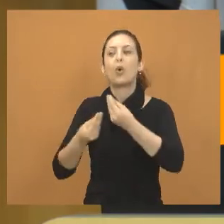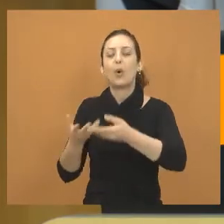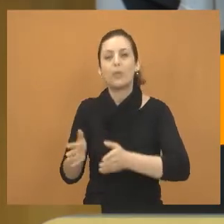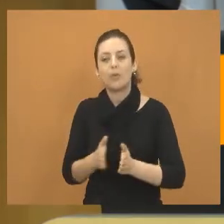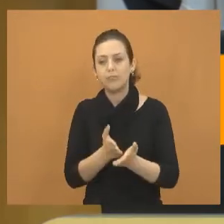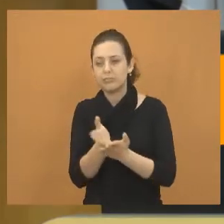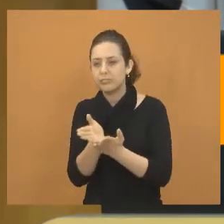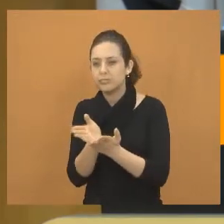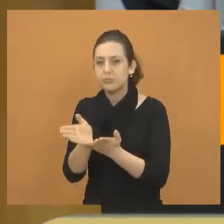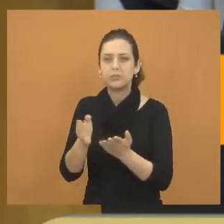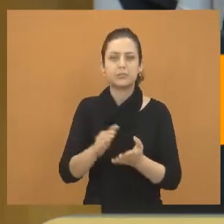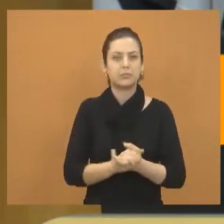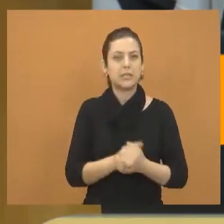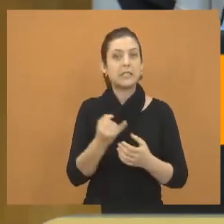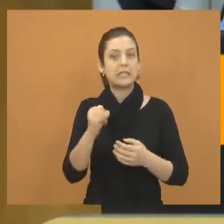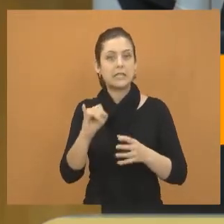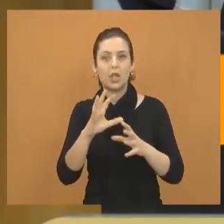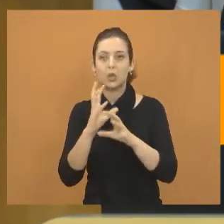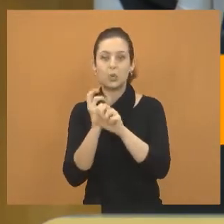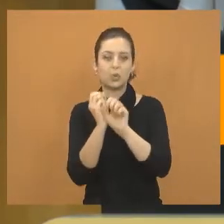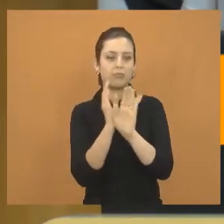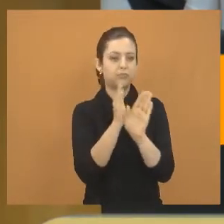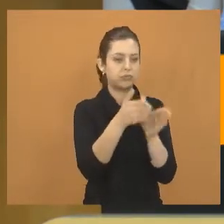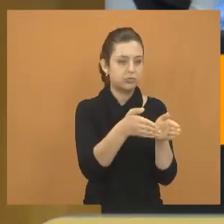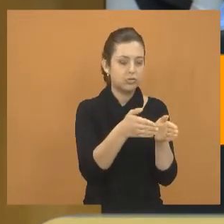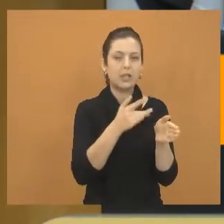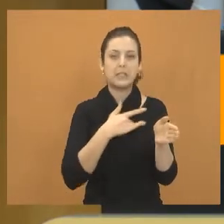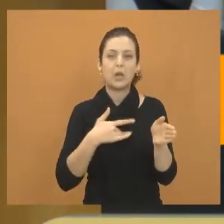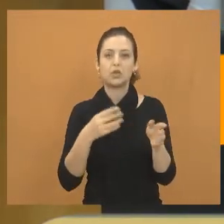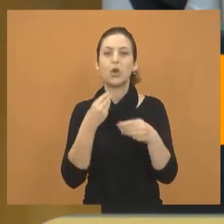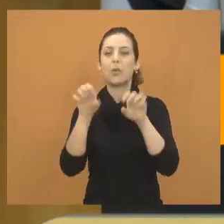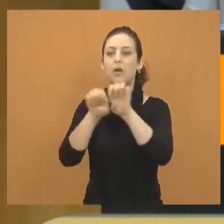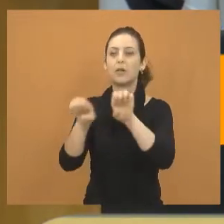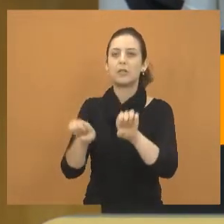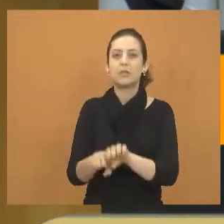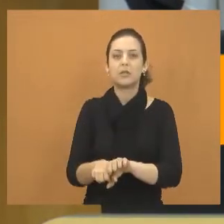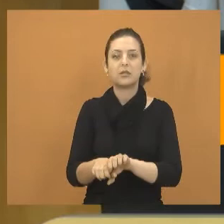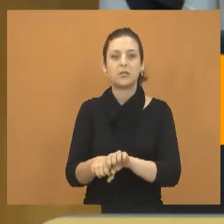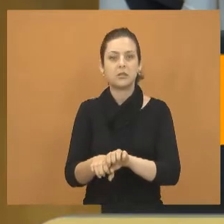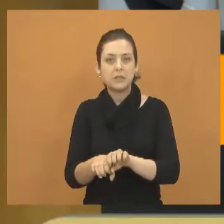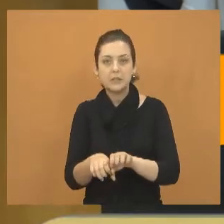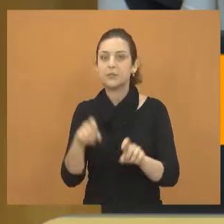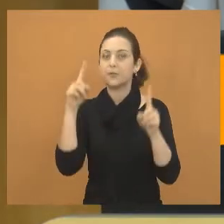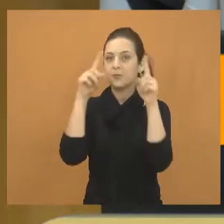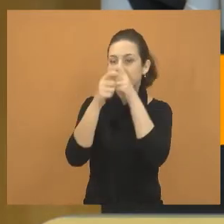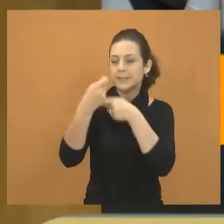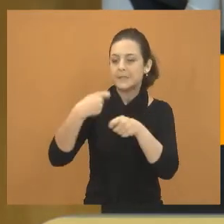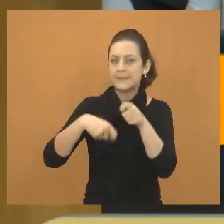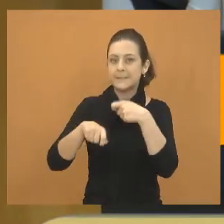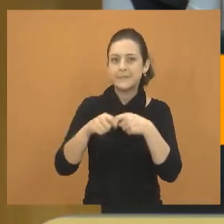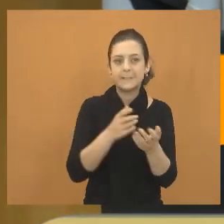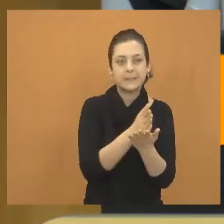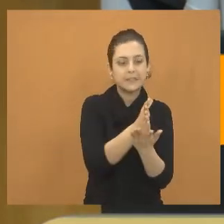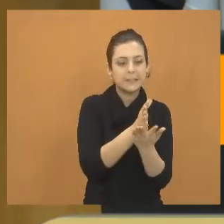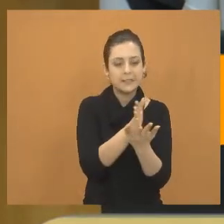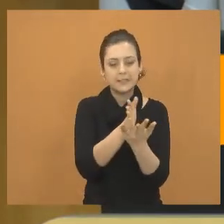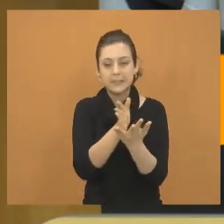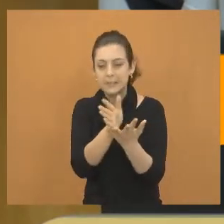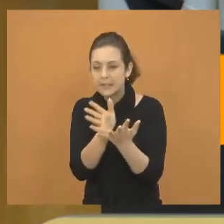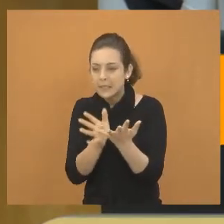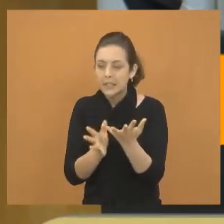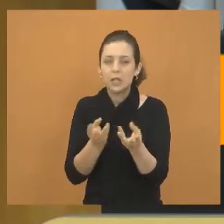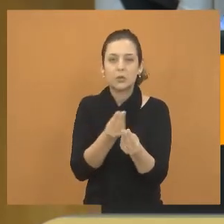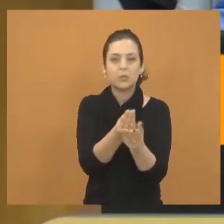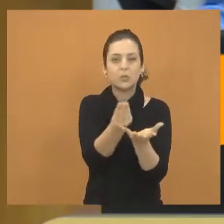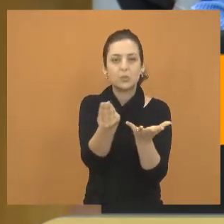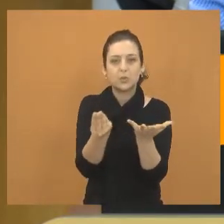E vice-versa, se ele aplicar tudo na saúde, como é que fica a infraestrutura? Não é fácil você fazer uma administração do município, que, como eu